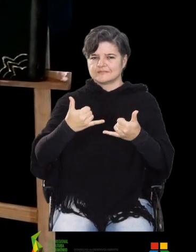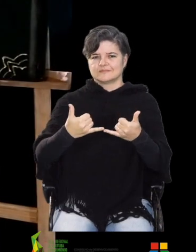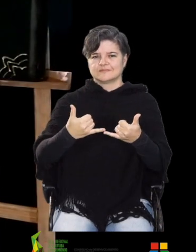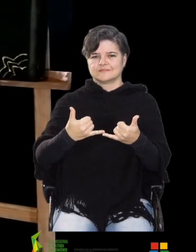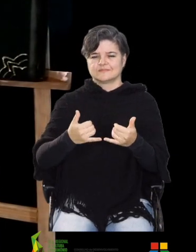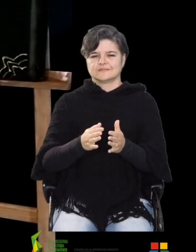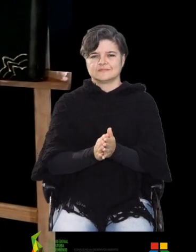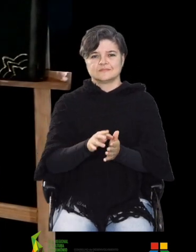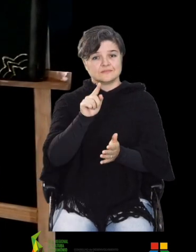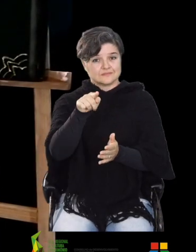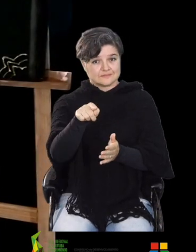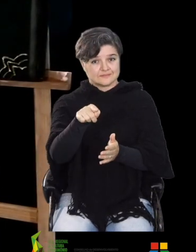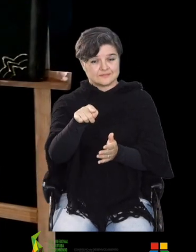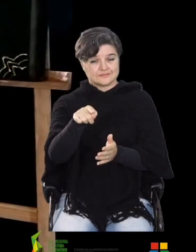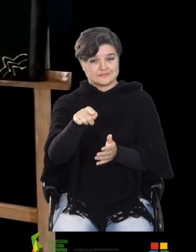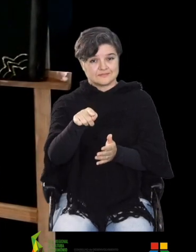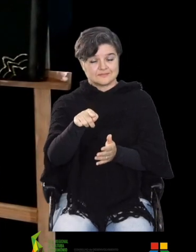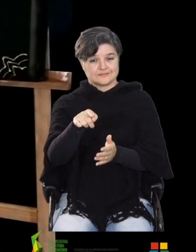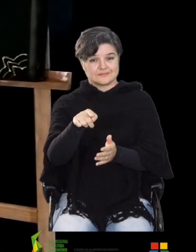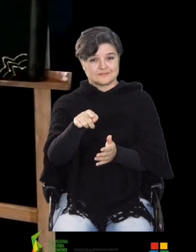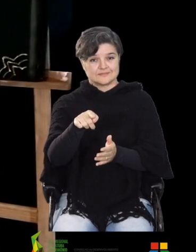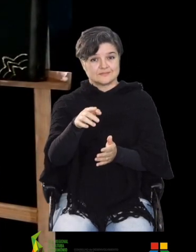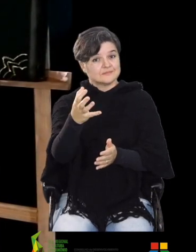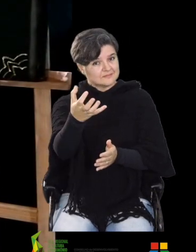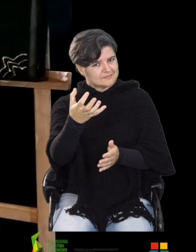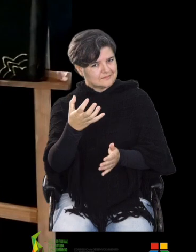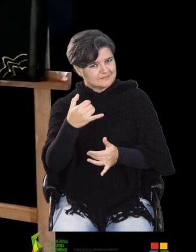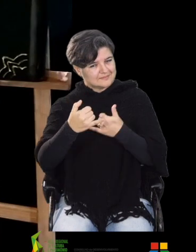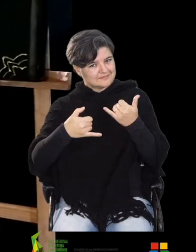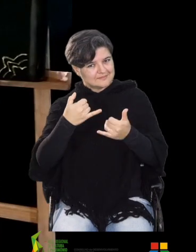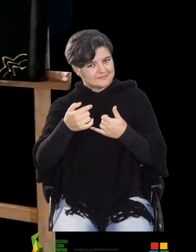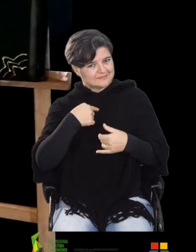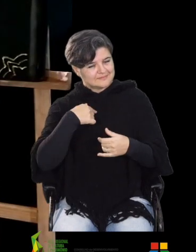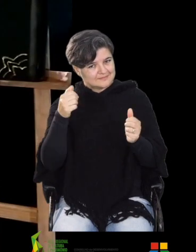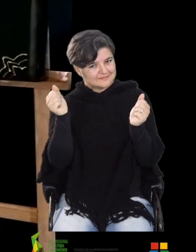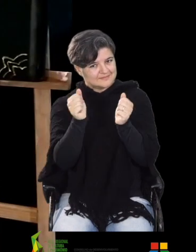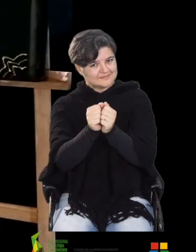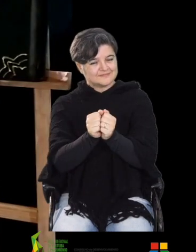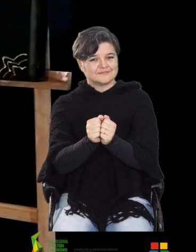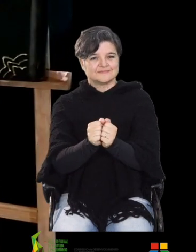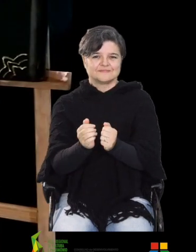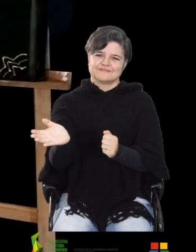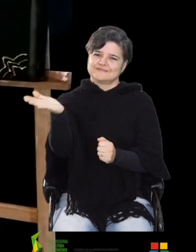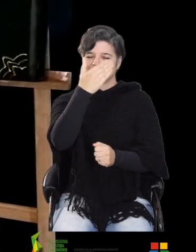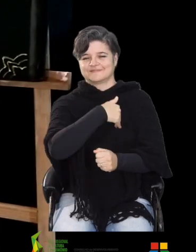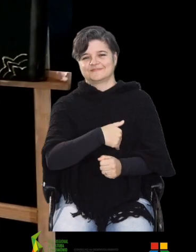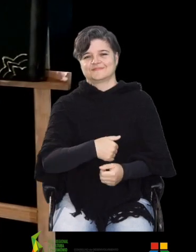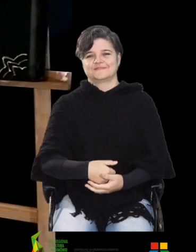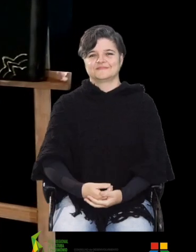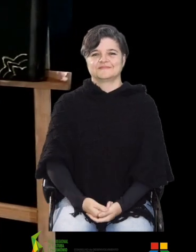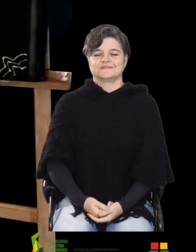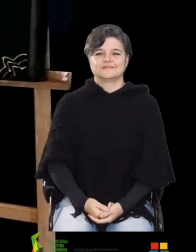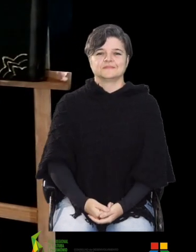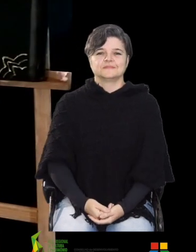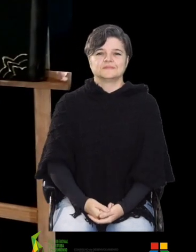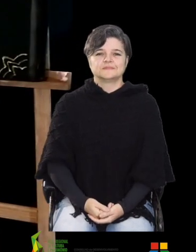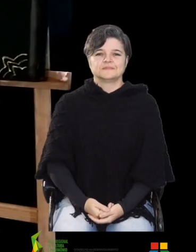sim e vocês só querem brincar comigo vão precisar ó